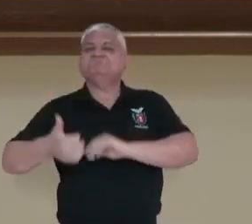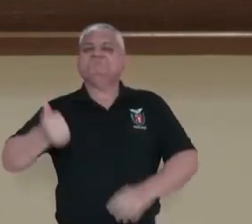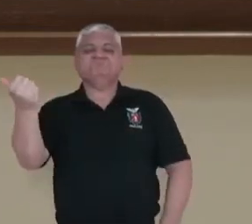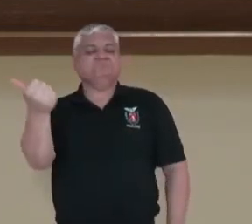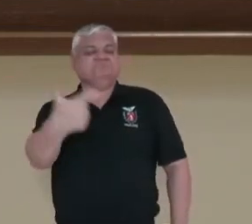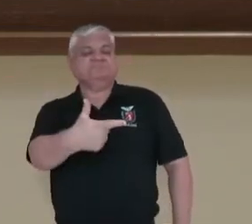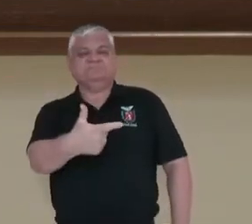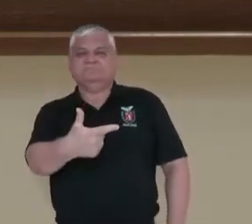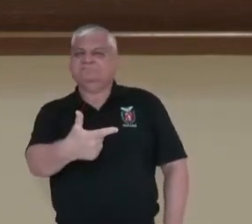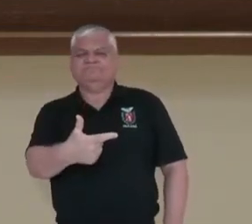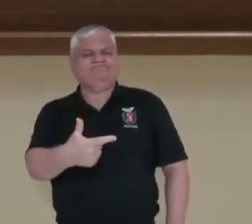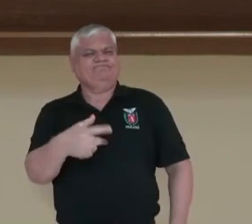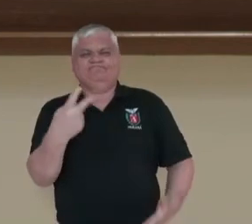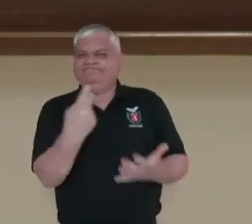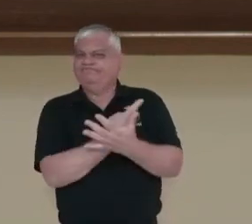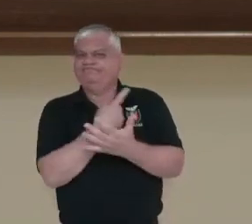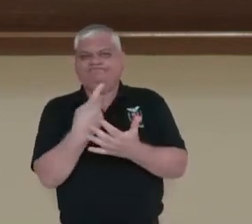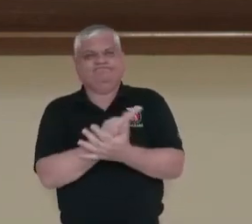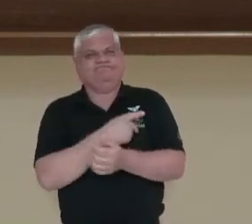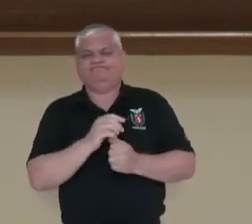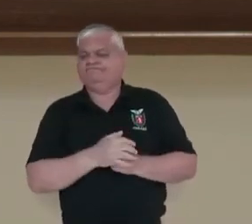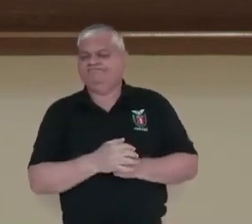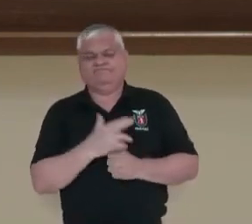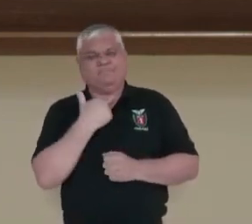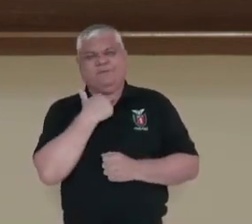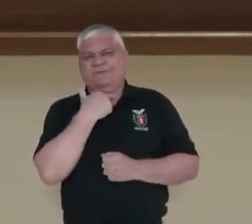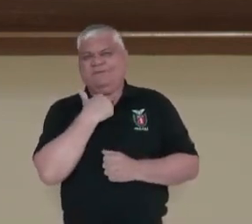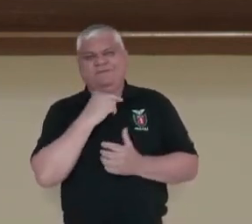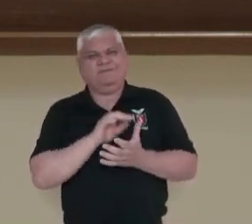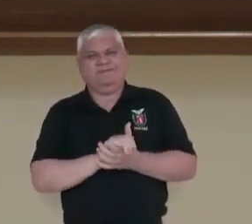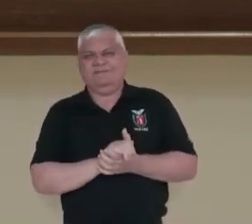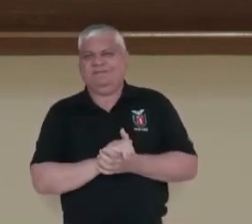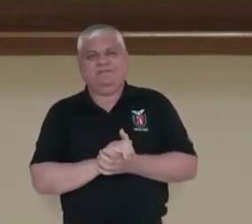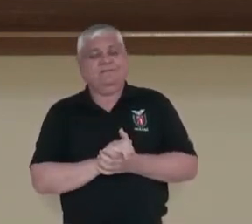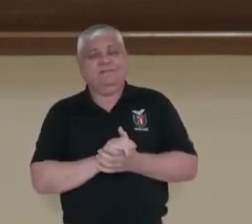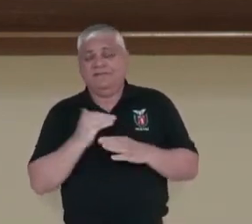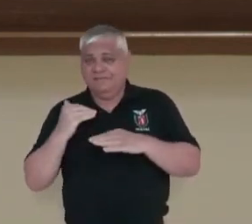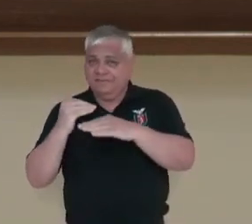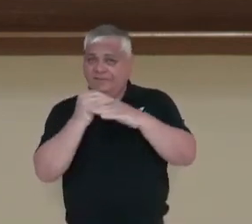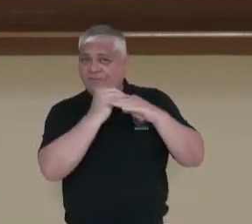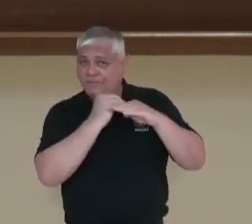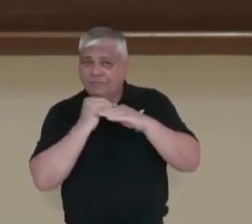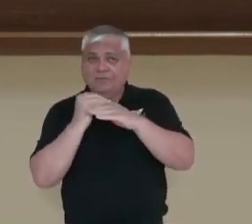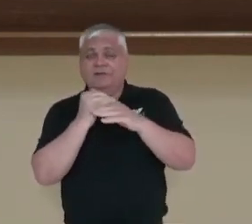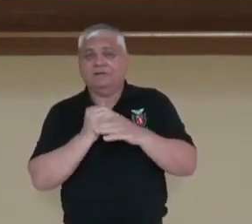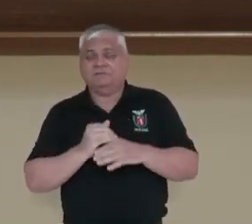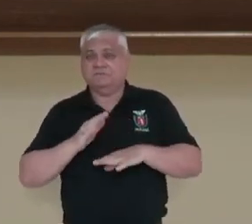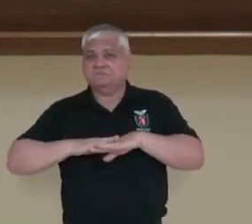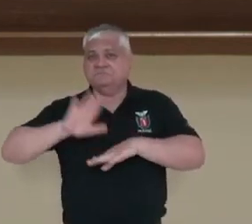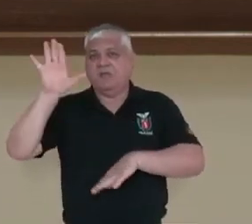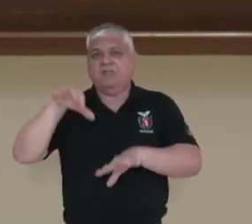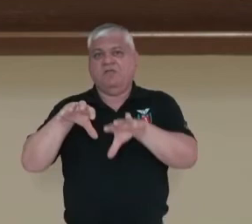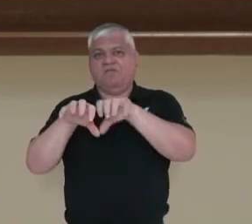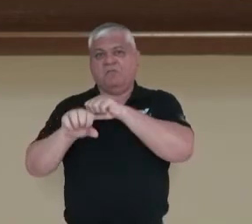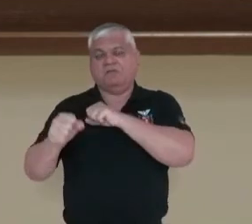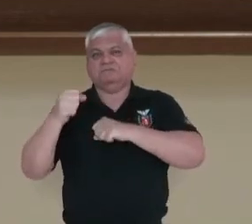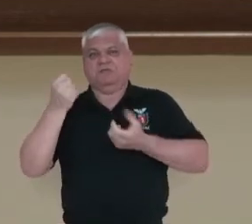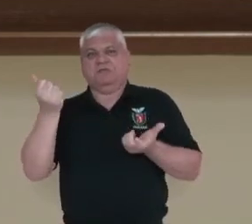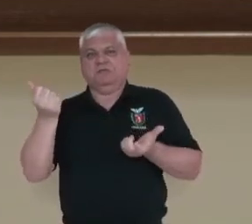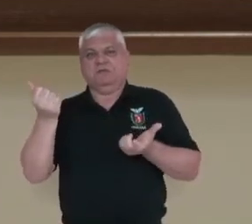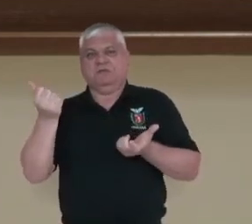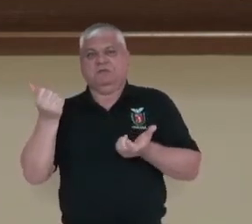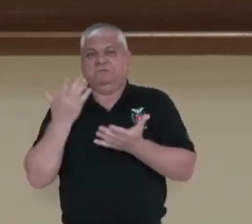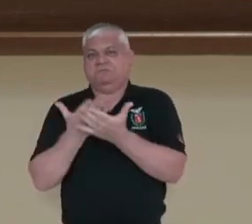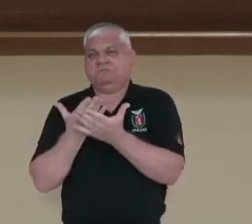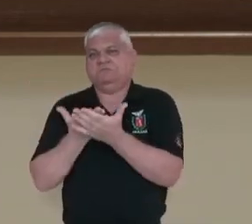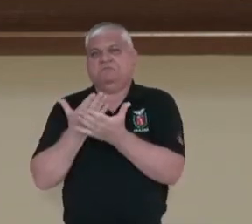não deveria ocorrer. Né? Na verdade, muito pelo contrário, né, quanto mais o conhecimento, quanto mais, né, se